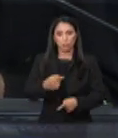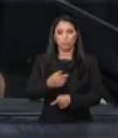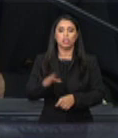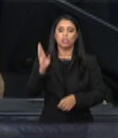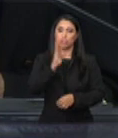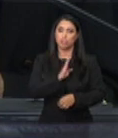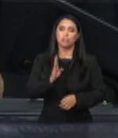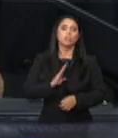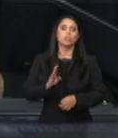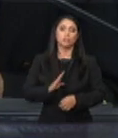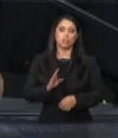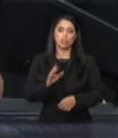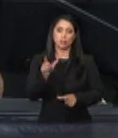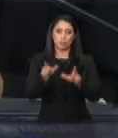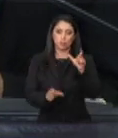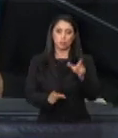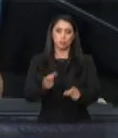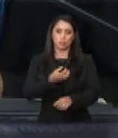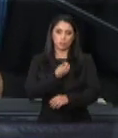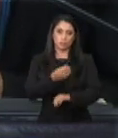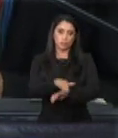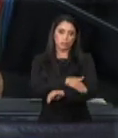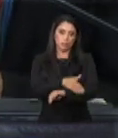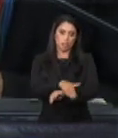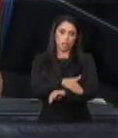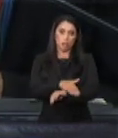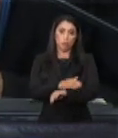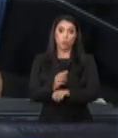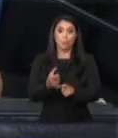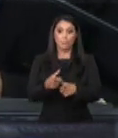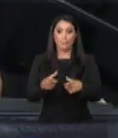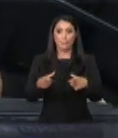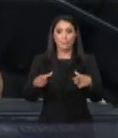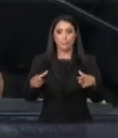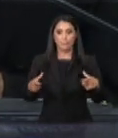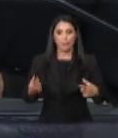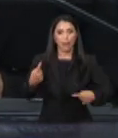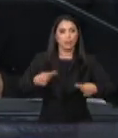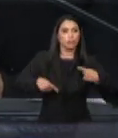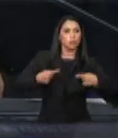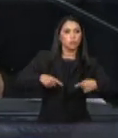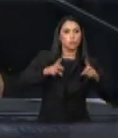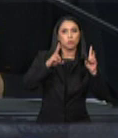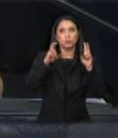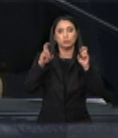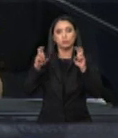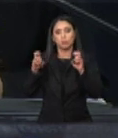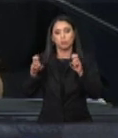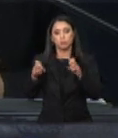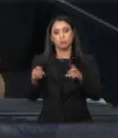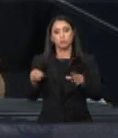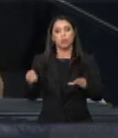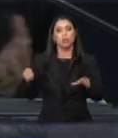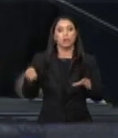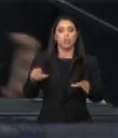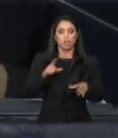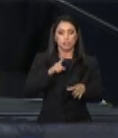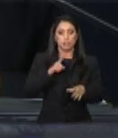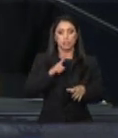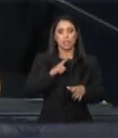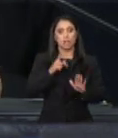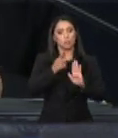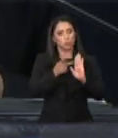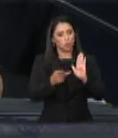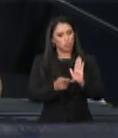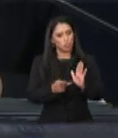para a população estação de rua permitindo ampliar as discussões e a inclusão dos programas e Associação